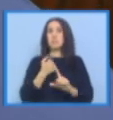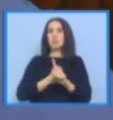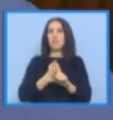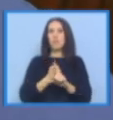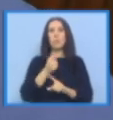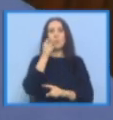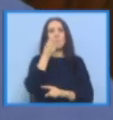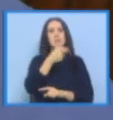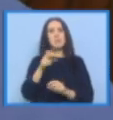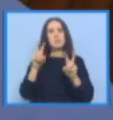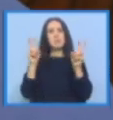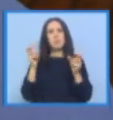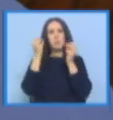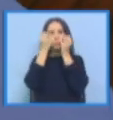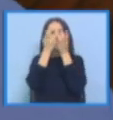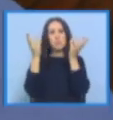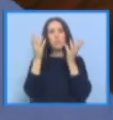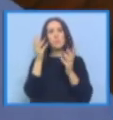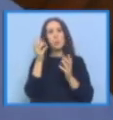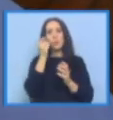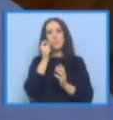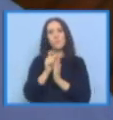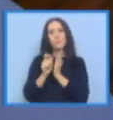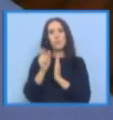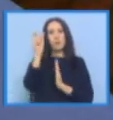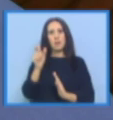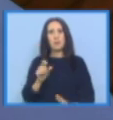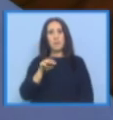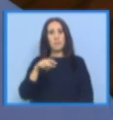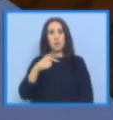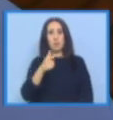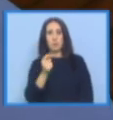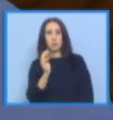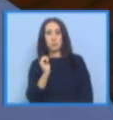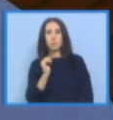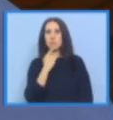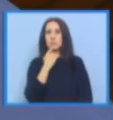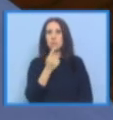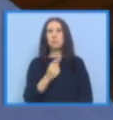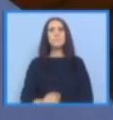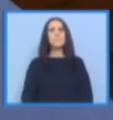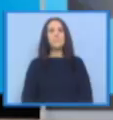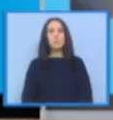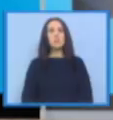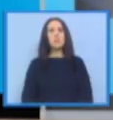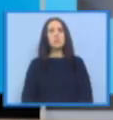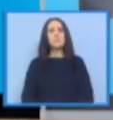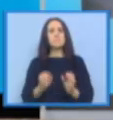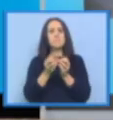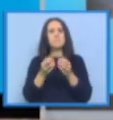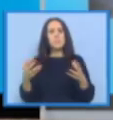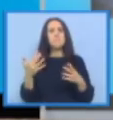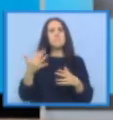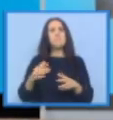Ele cita o evangelista Mateus e diz: porque se multiplicará a